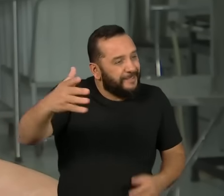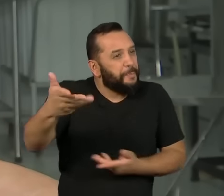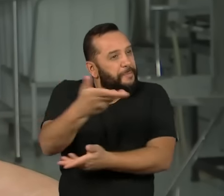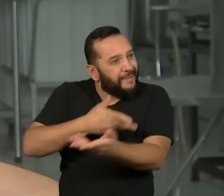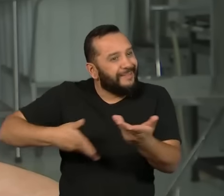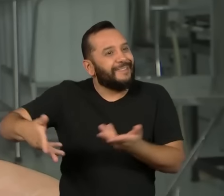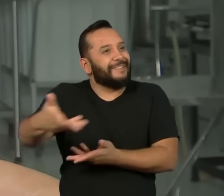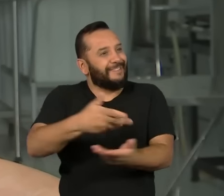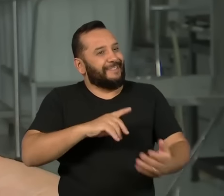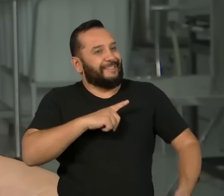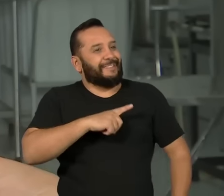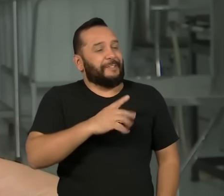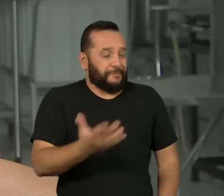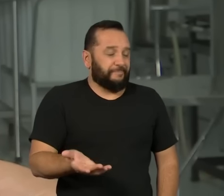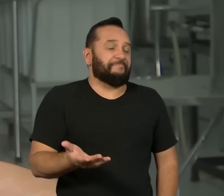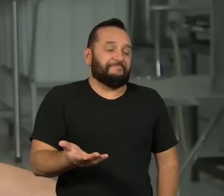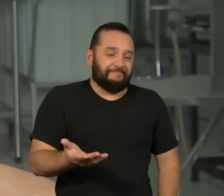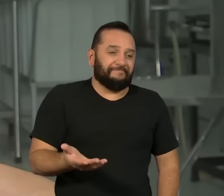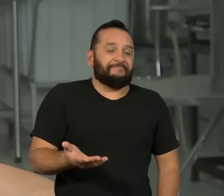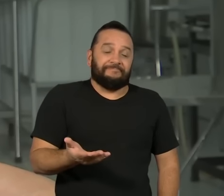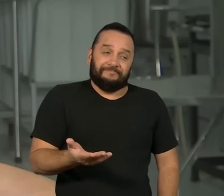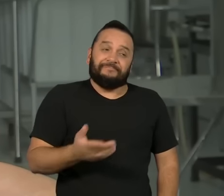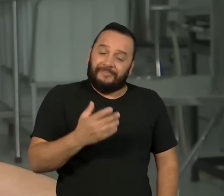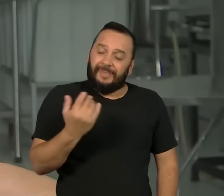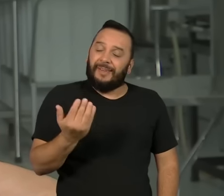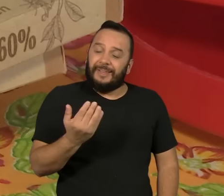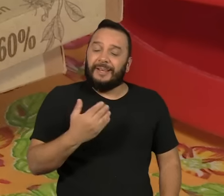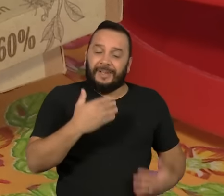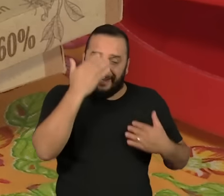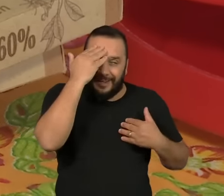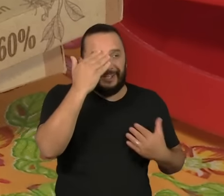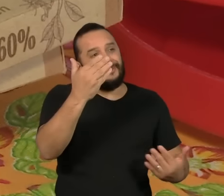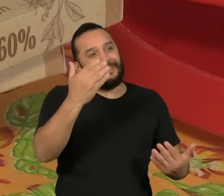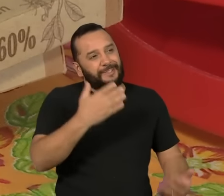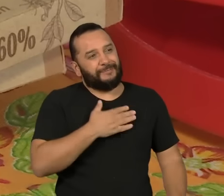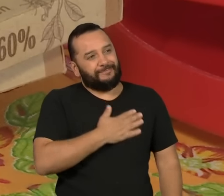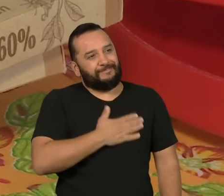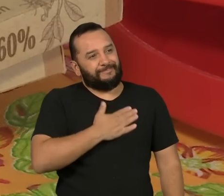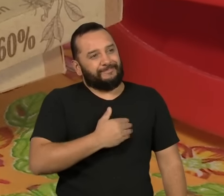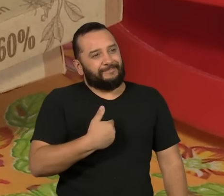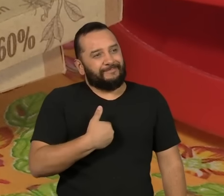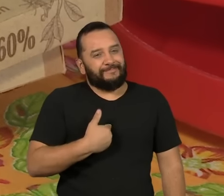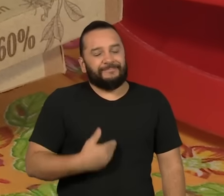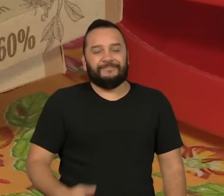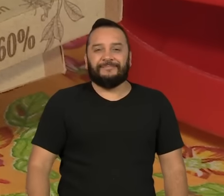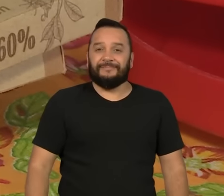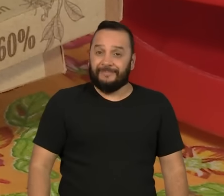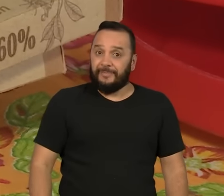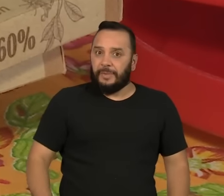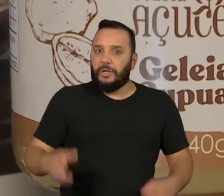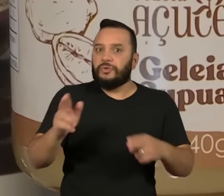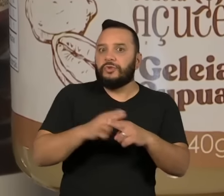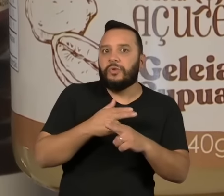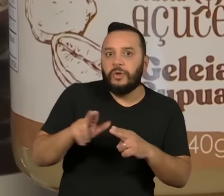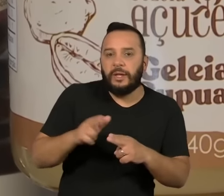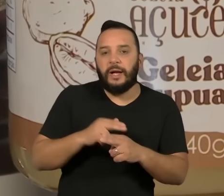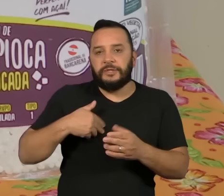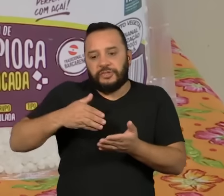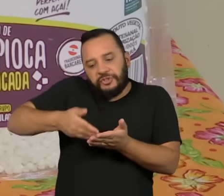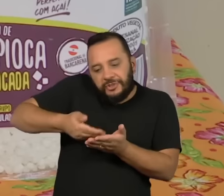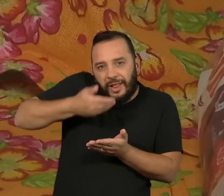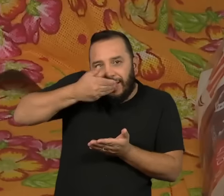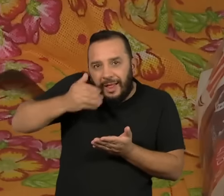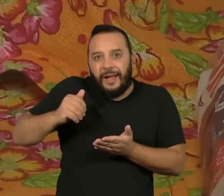Então isso aí é muito gratificante. Chocolates,